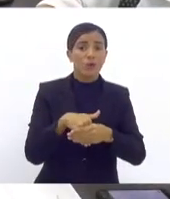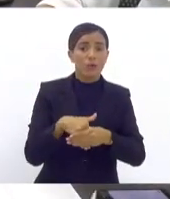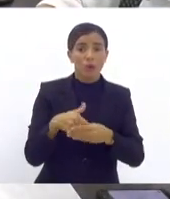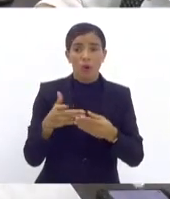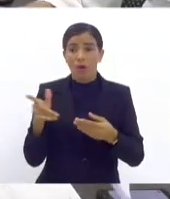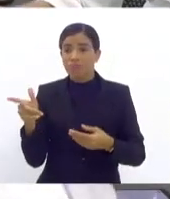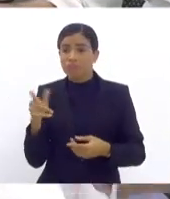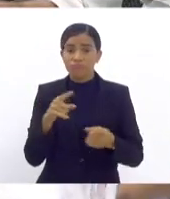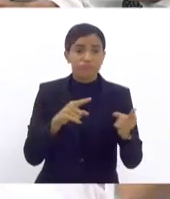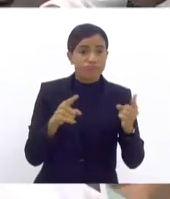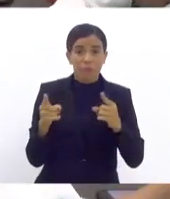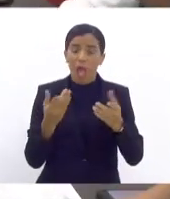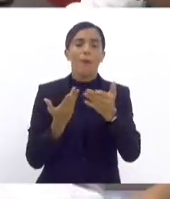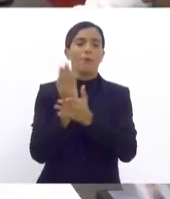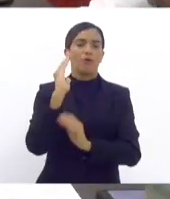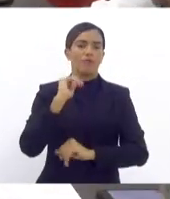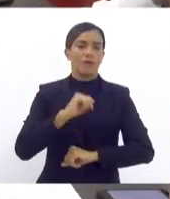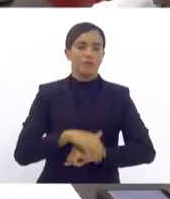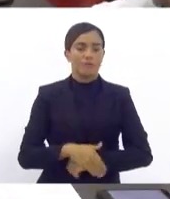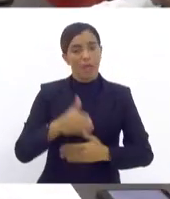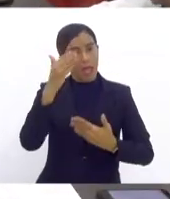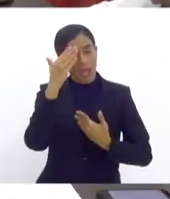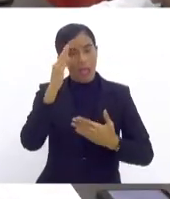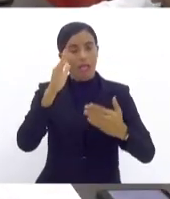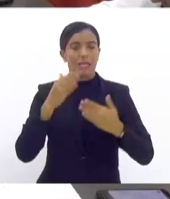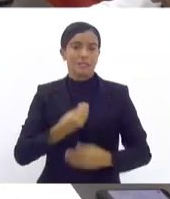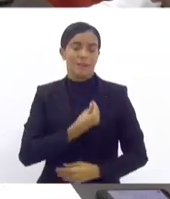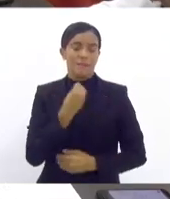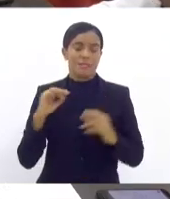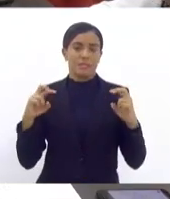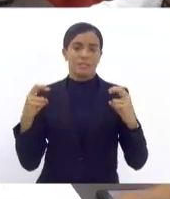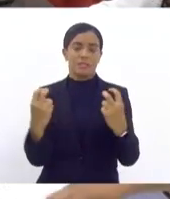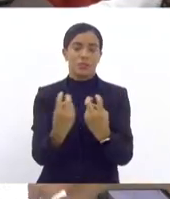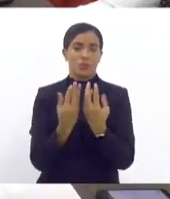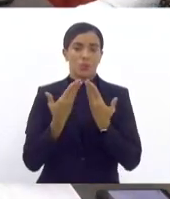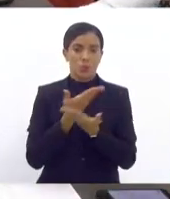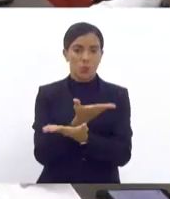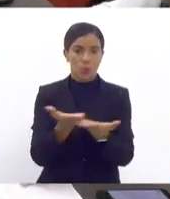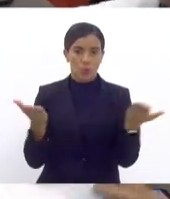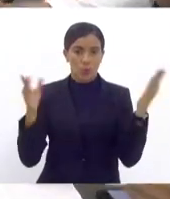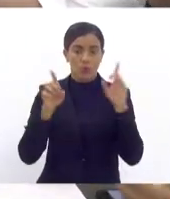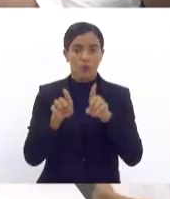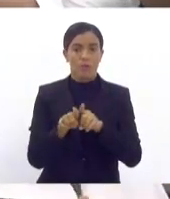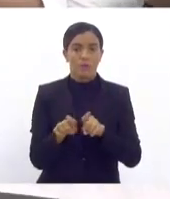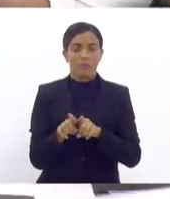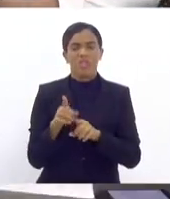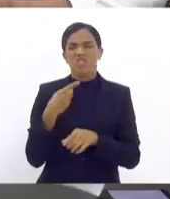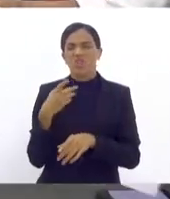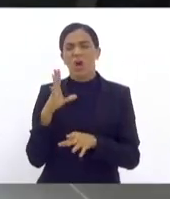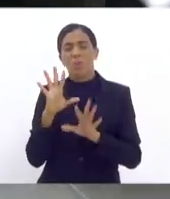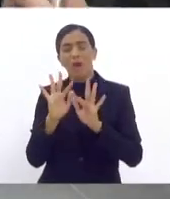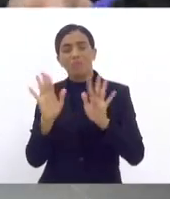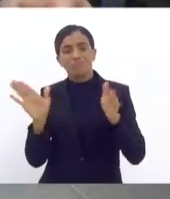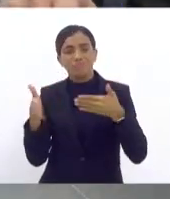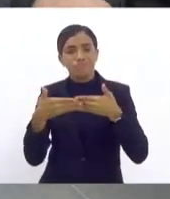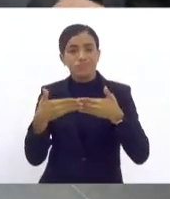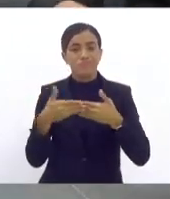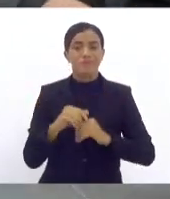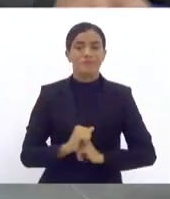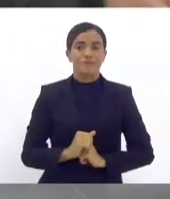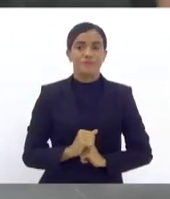aprovam, permaneçam como estão, aprovados. Agradecer a presença, presidente, de todos, esgotamos a pauta. Deputado Fred Pacheco. Só de terminar, eu gostaria de fazer